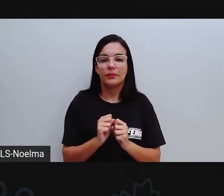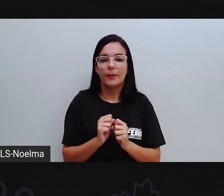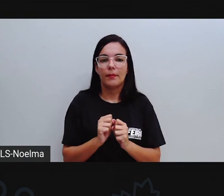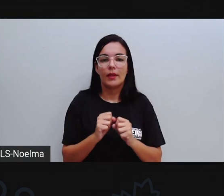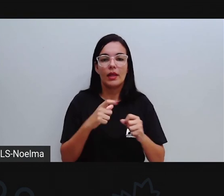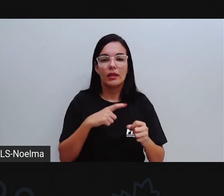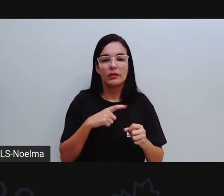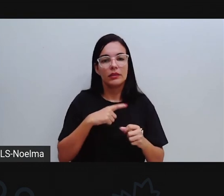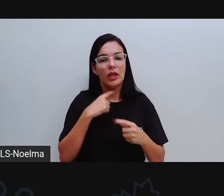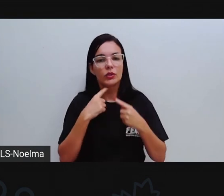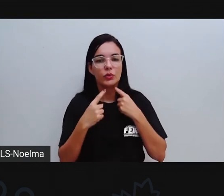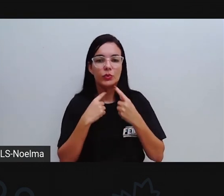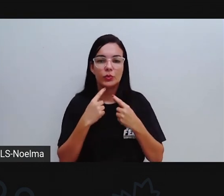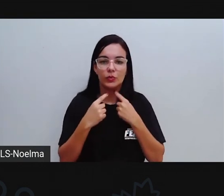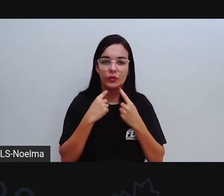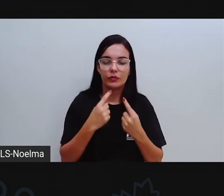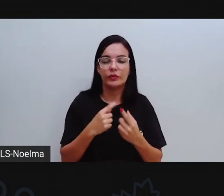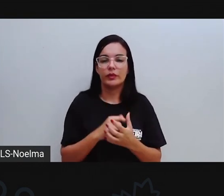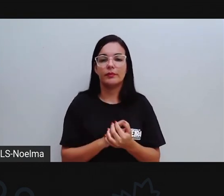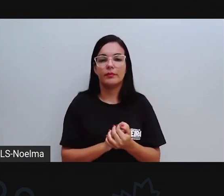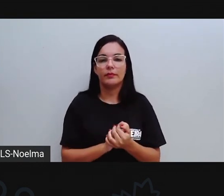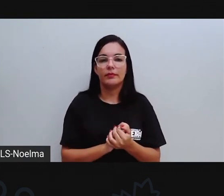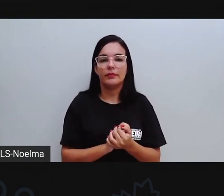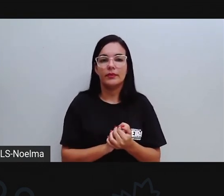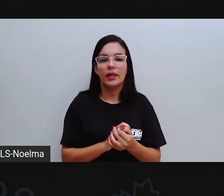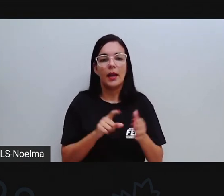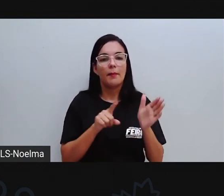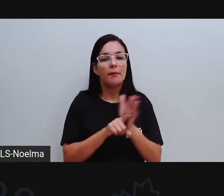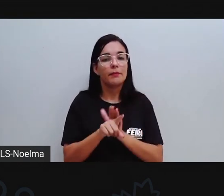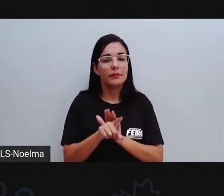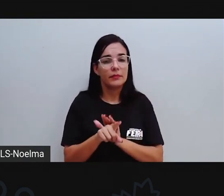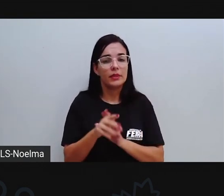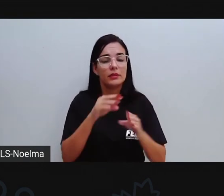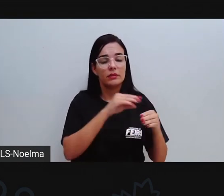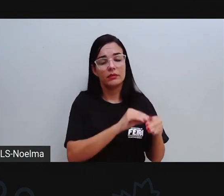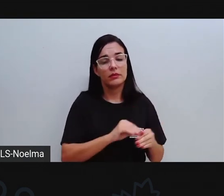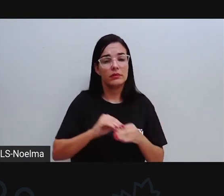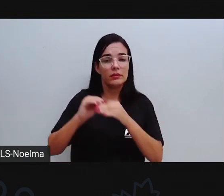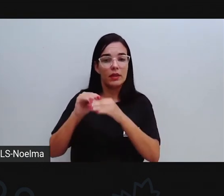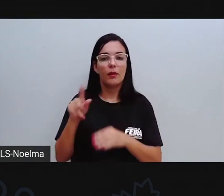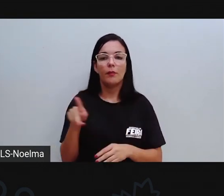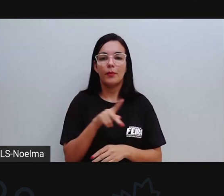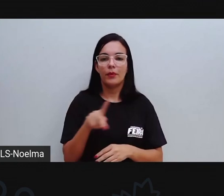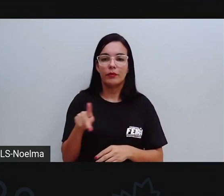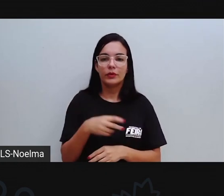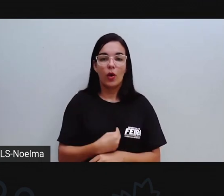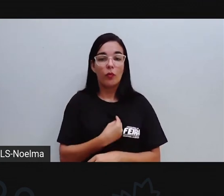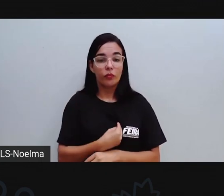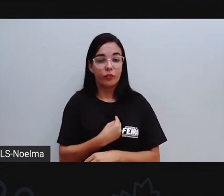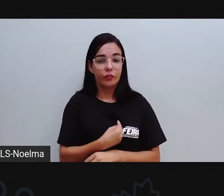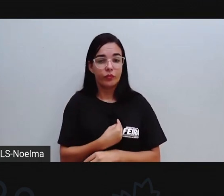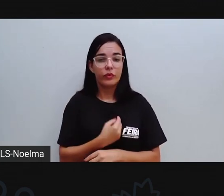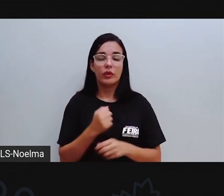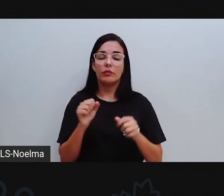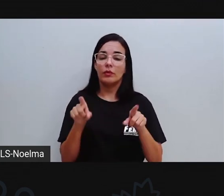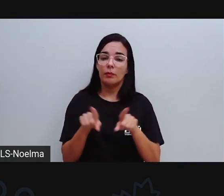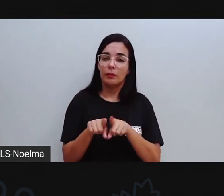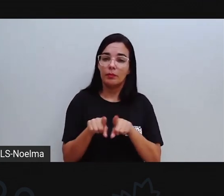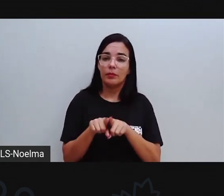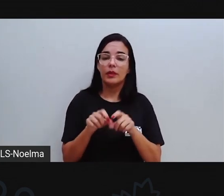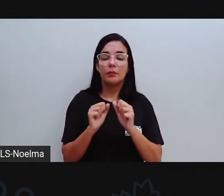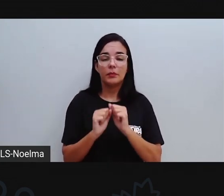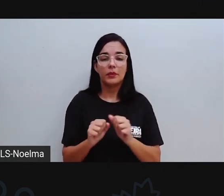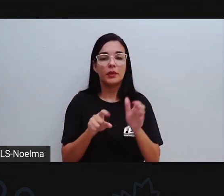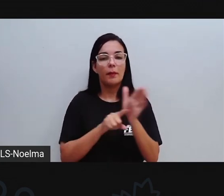Onde vocês tiveram dificuldade, certo? E levar para o seu professor, para a sua professora, quando vocês